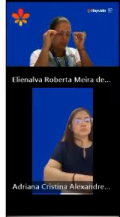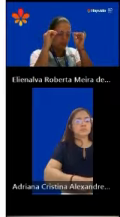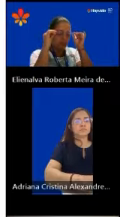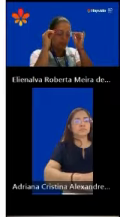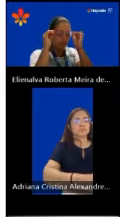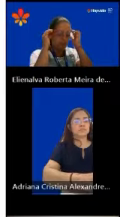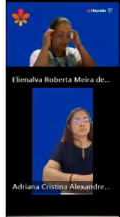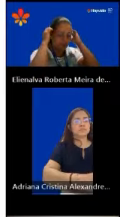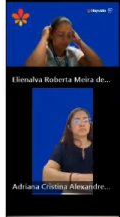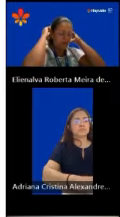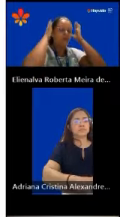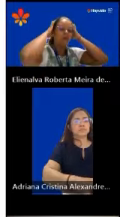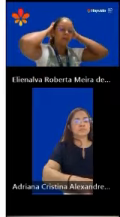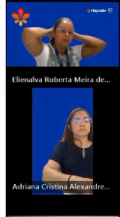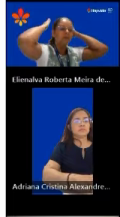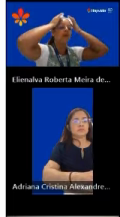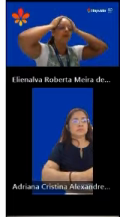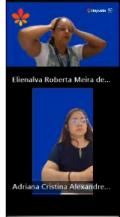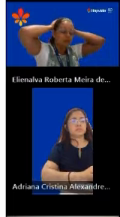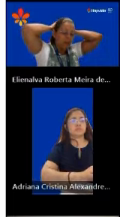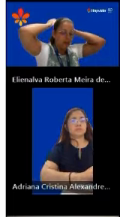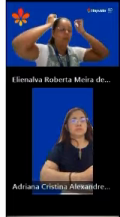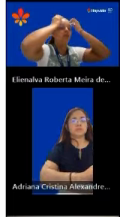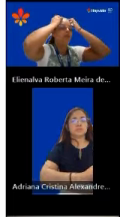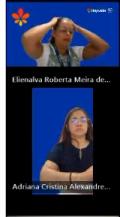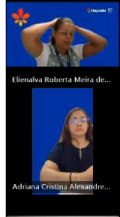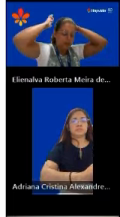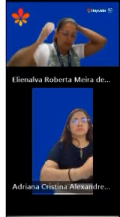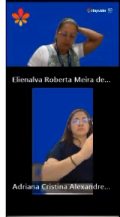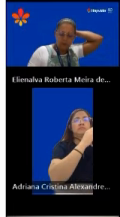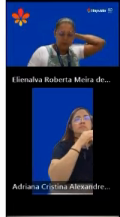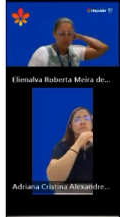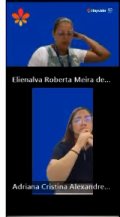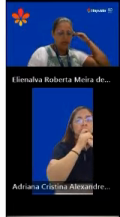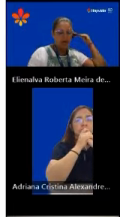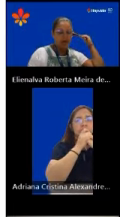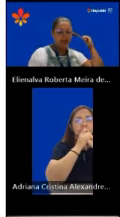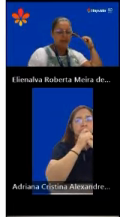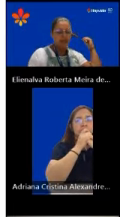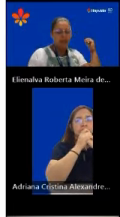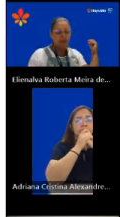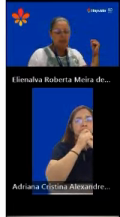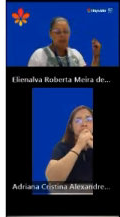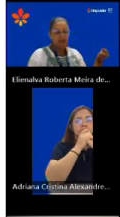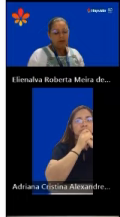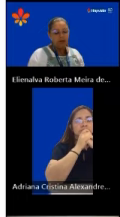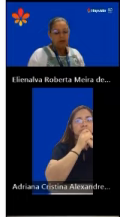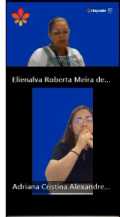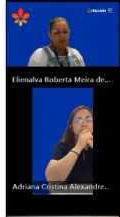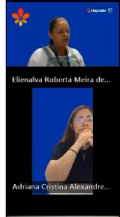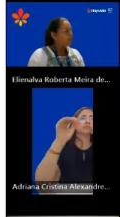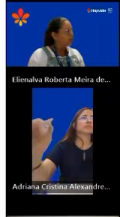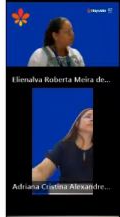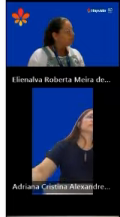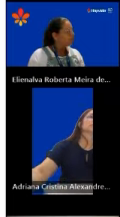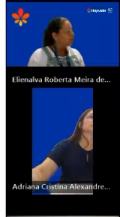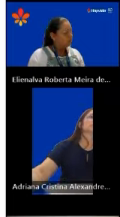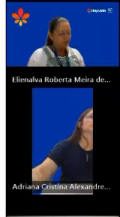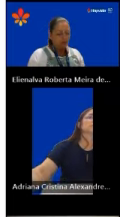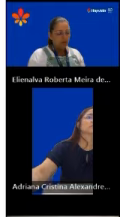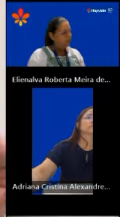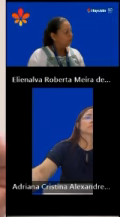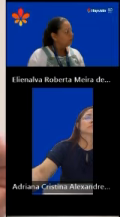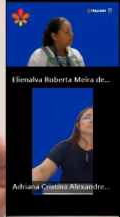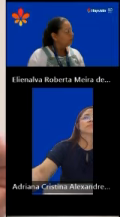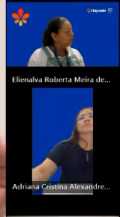caixinha do laringo, a caixinha de, às vezes a gente tem uma maleta também, de kits, né, a gente coloca em cima, e ali embaixo daquela maleta a gente acaba não limpando, então a gente precisa se atentar nisso também, tá